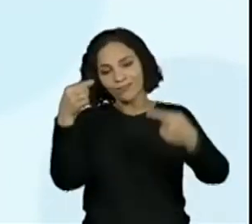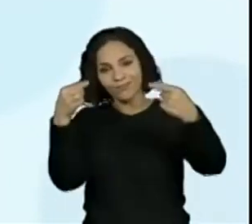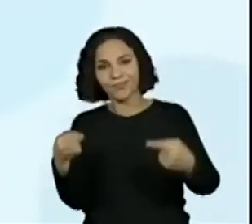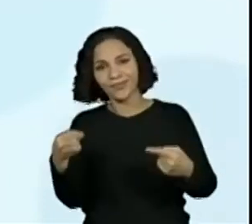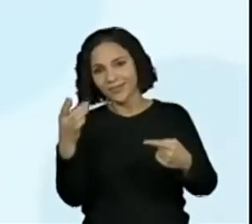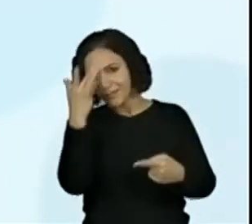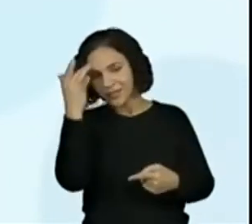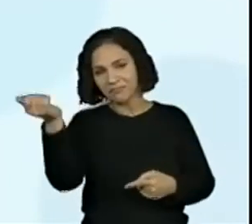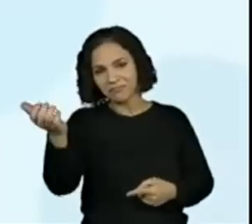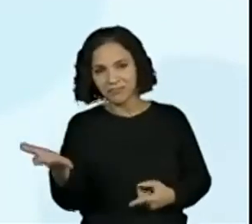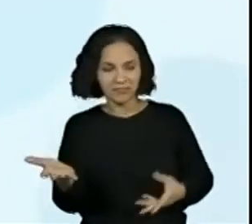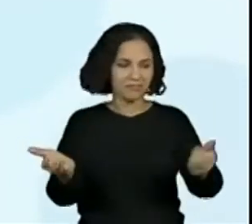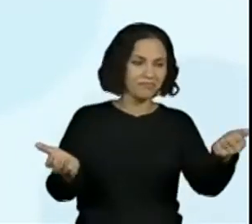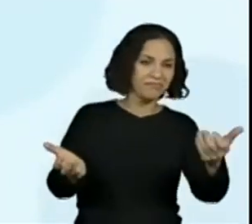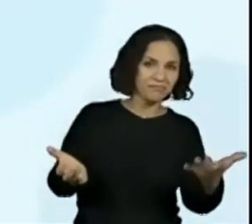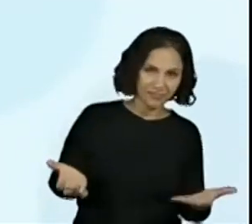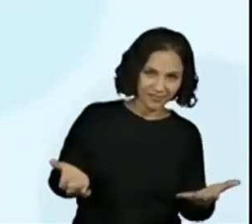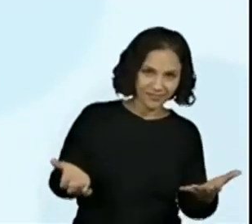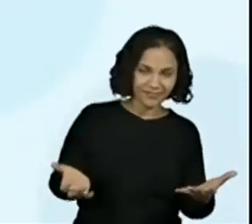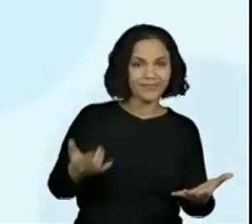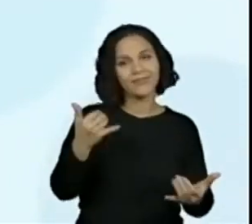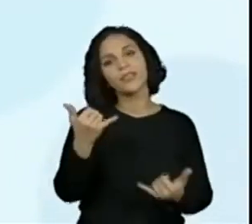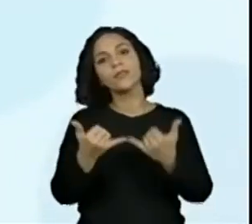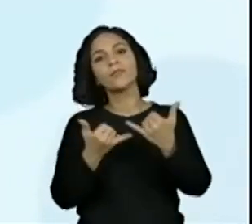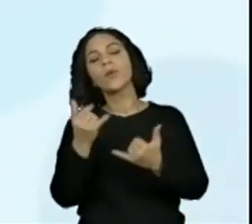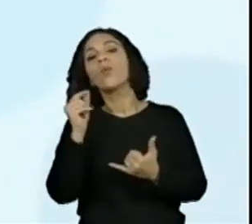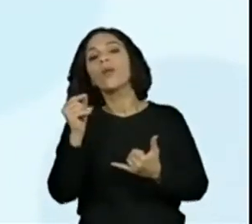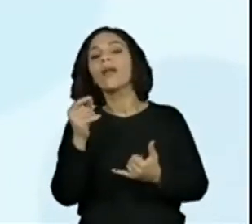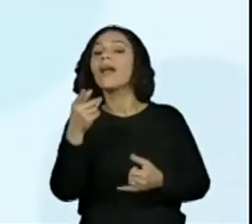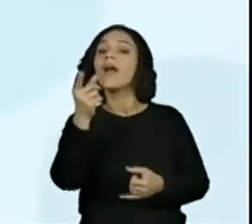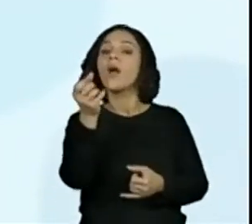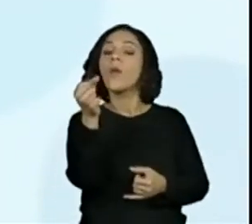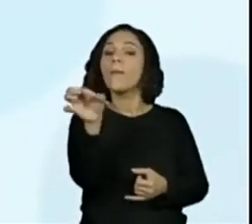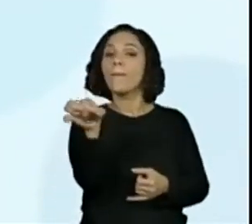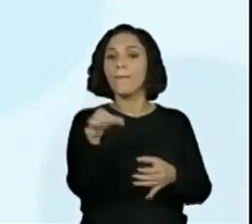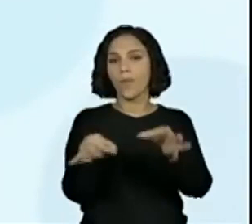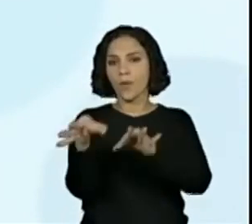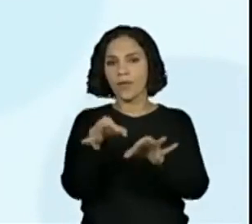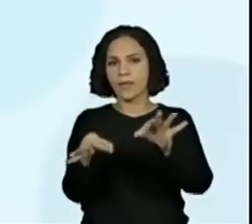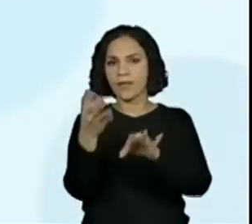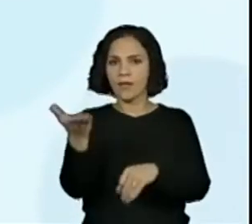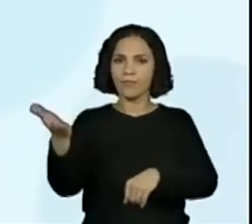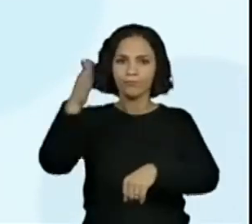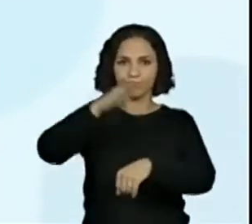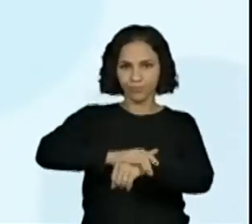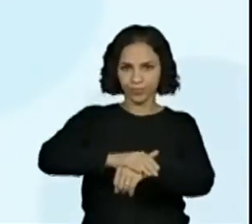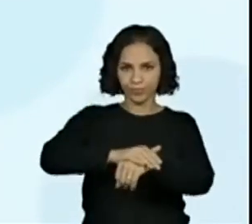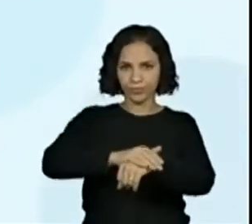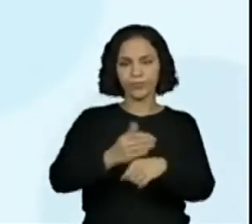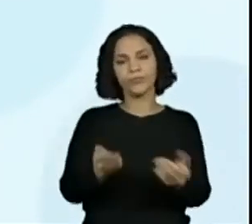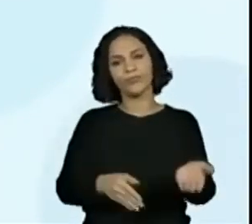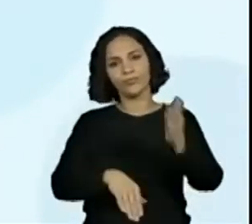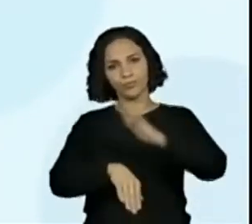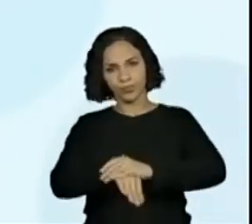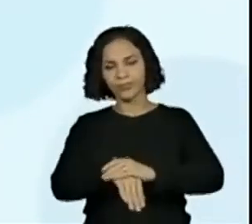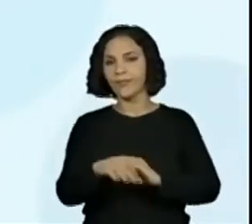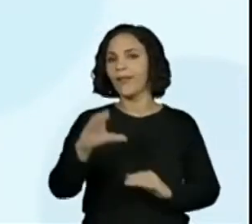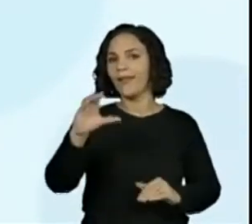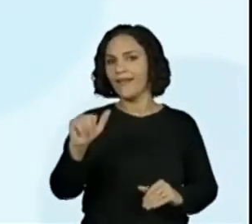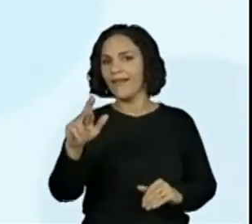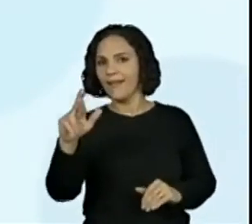matemática ou sorte então vocês vão realizar o jogo cara e coroa com alguém da sua preferência e